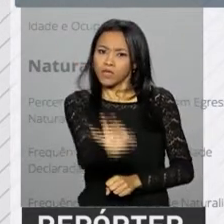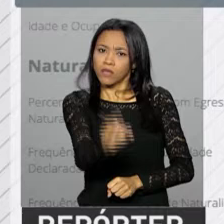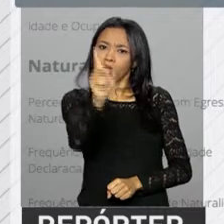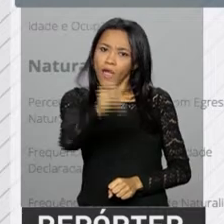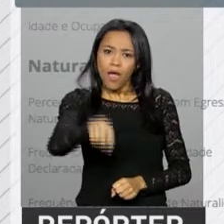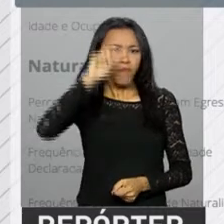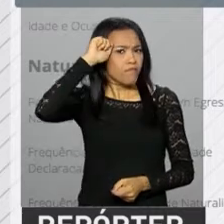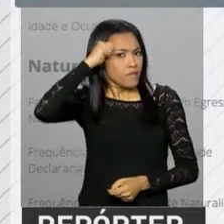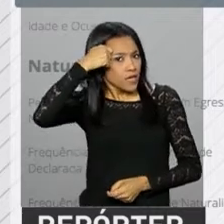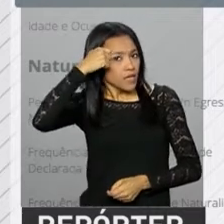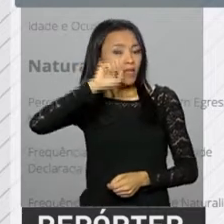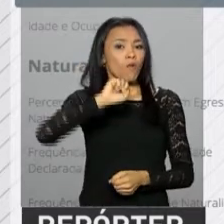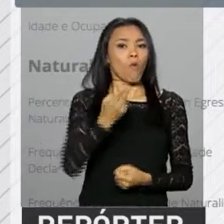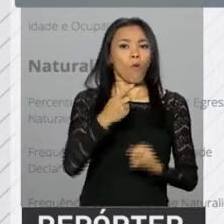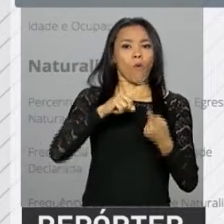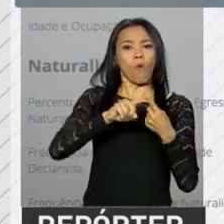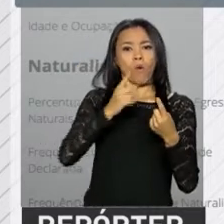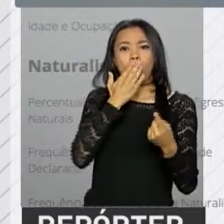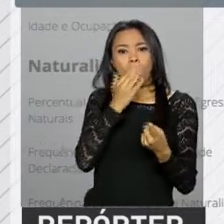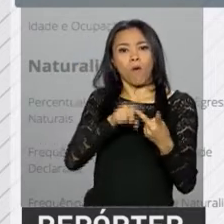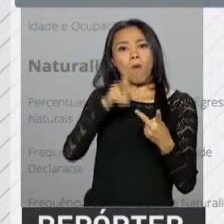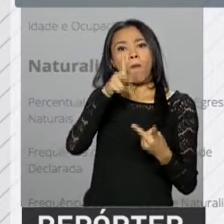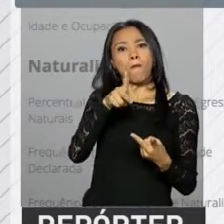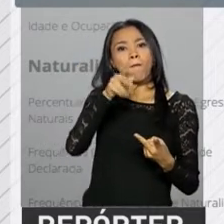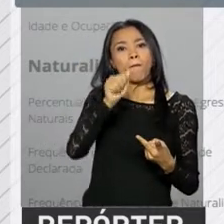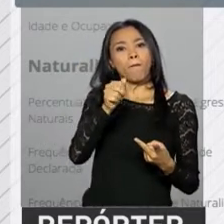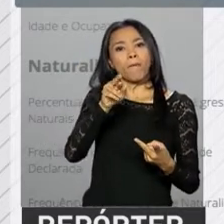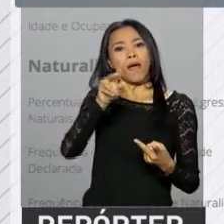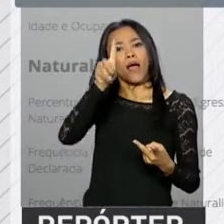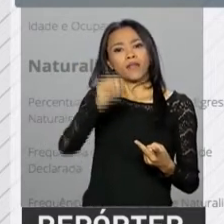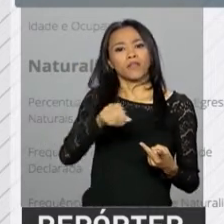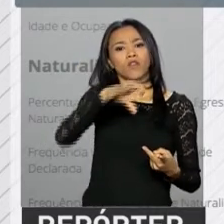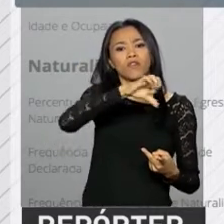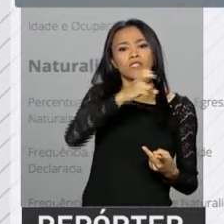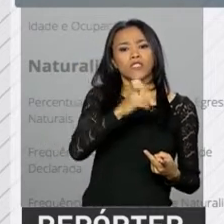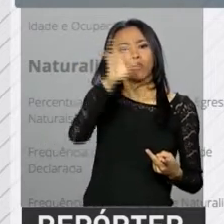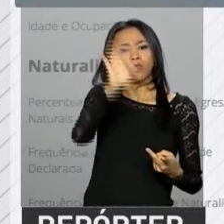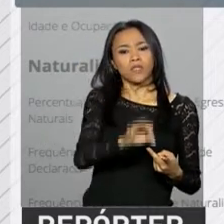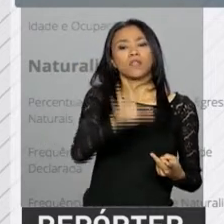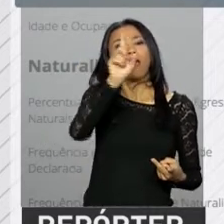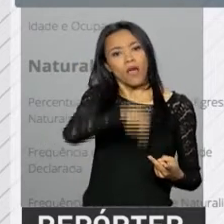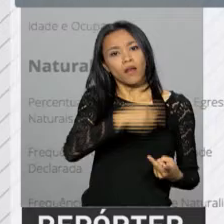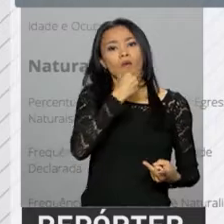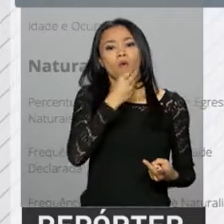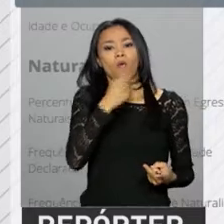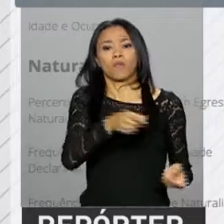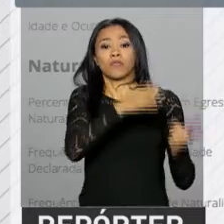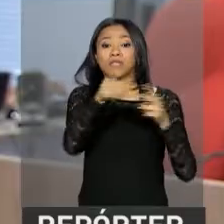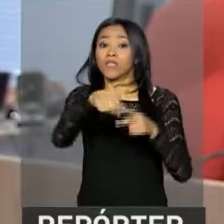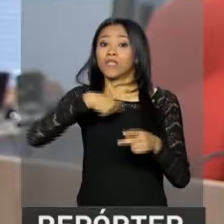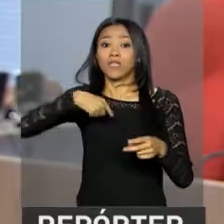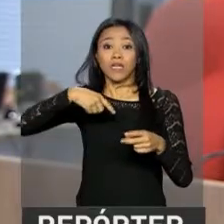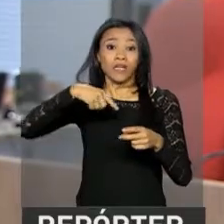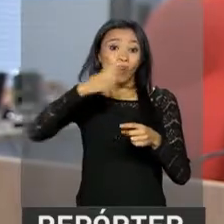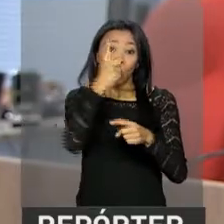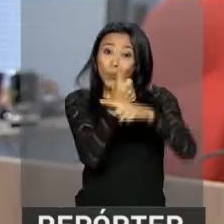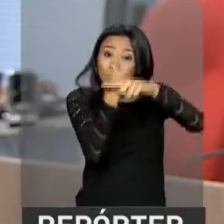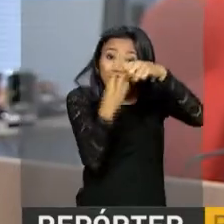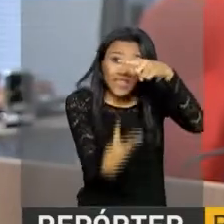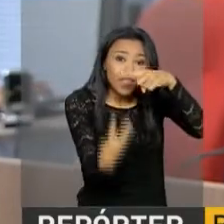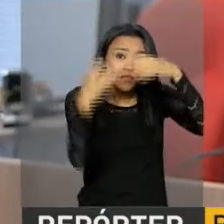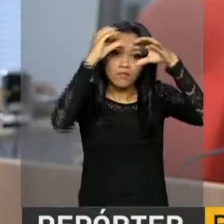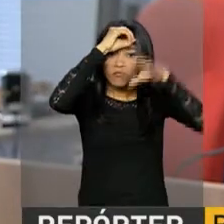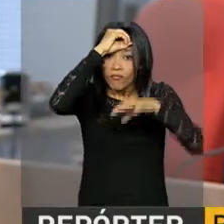pretas ou pardas quase 95 por cento eram homens e perto de um terço era analfabeto você tem um conjunto